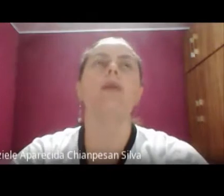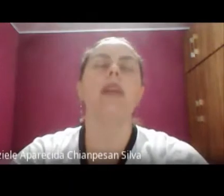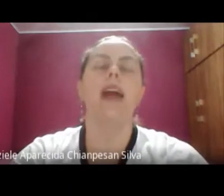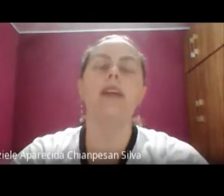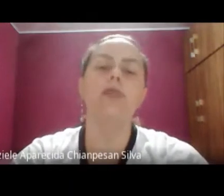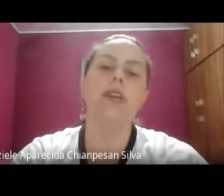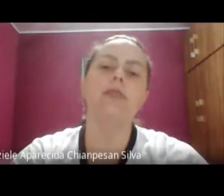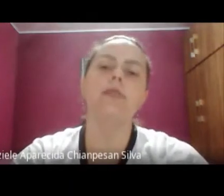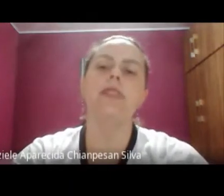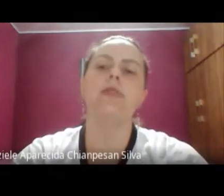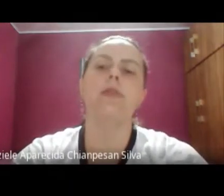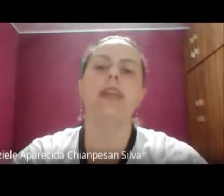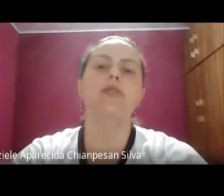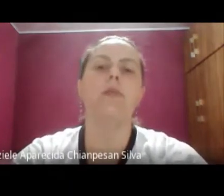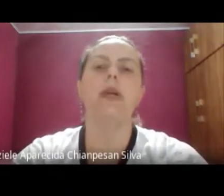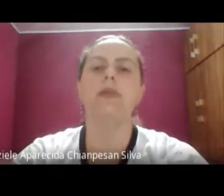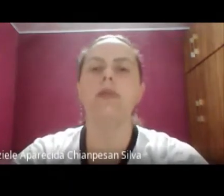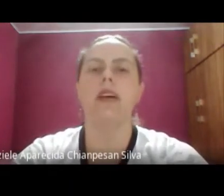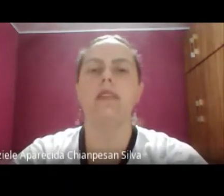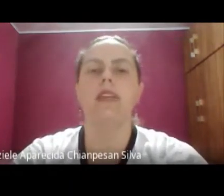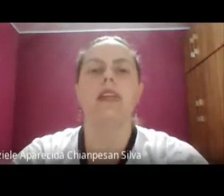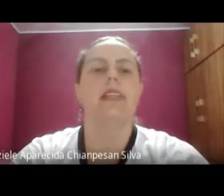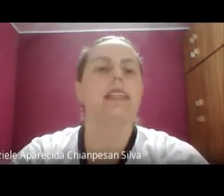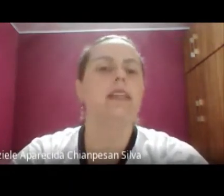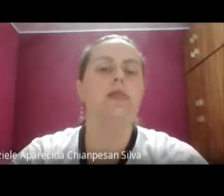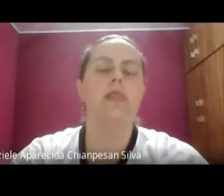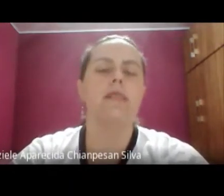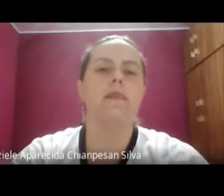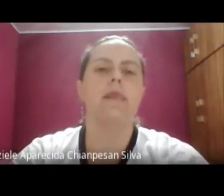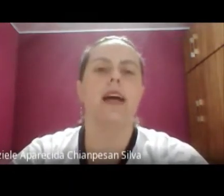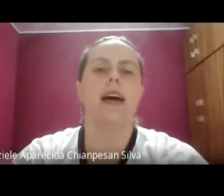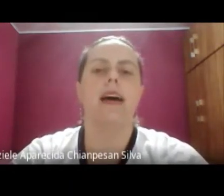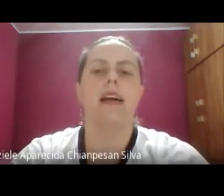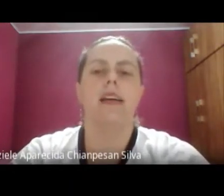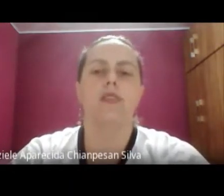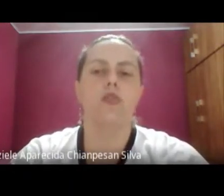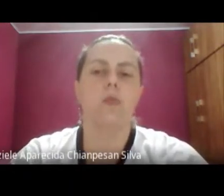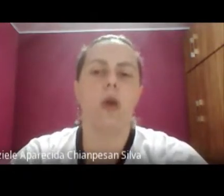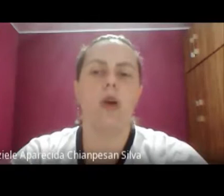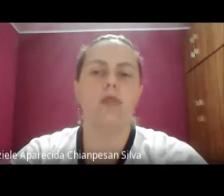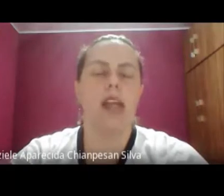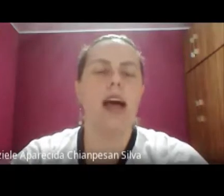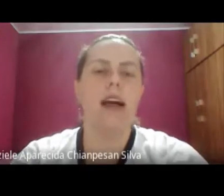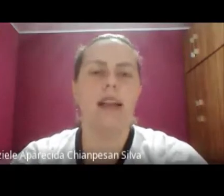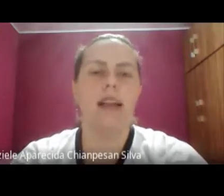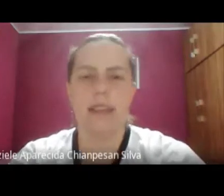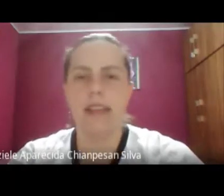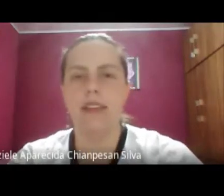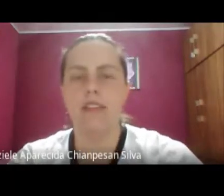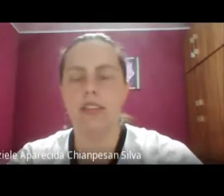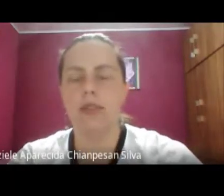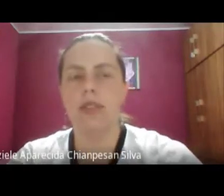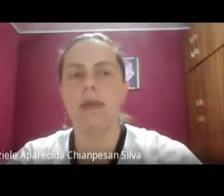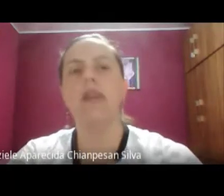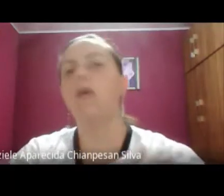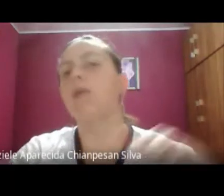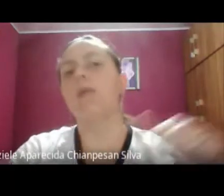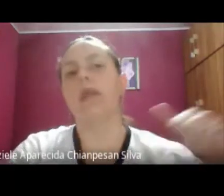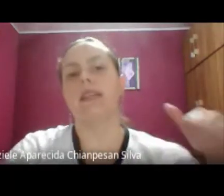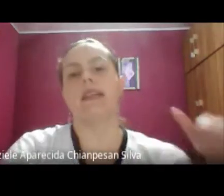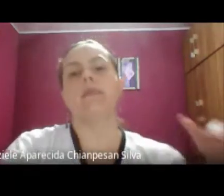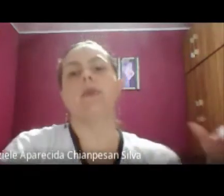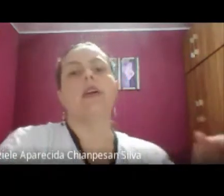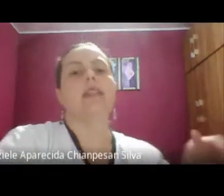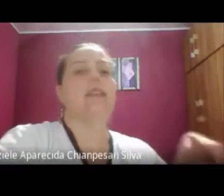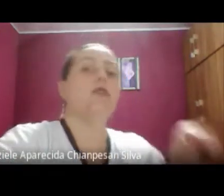uma mulher tocando um instrumento de percussão, tanto nos blocos lá, né, de Salvador, na Bahia, como,